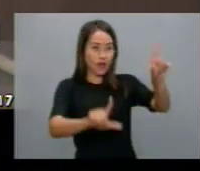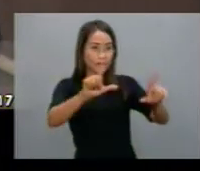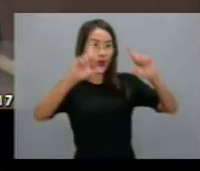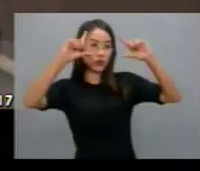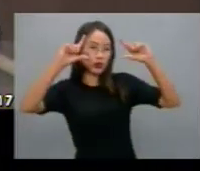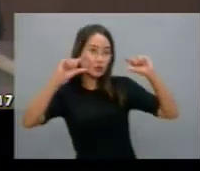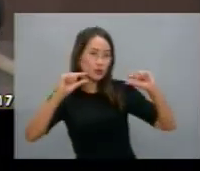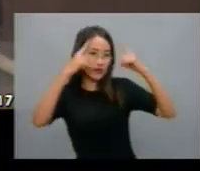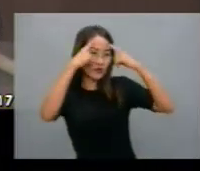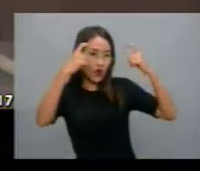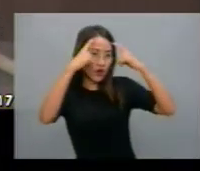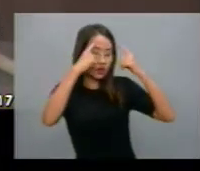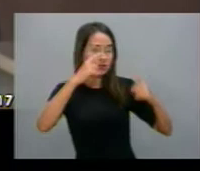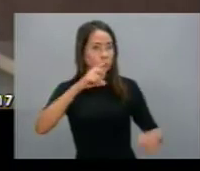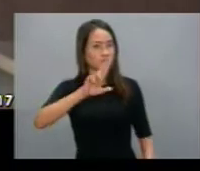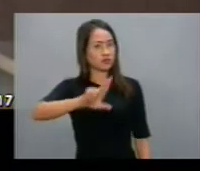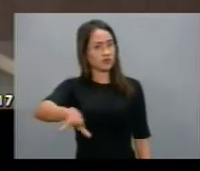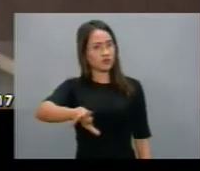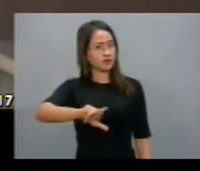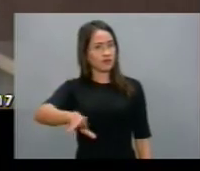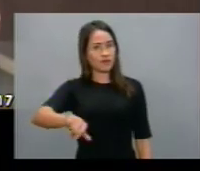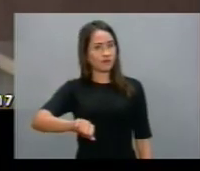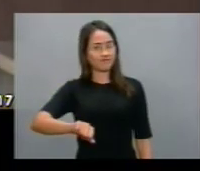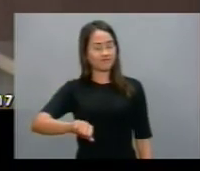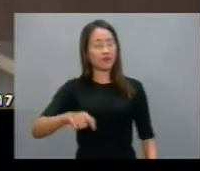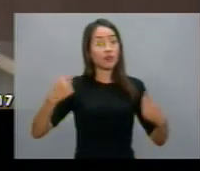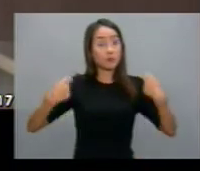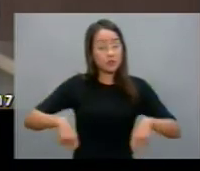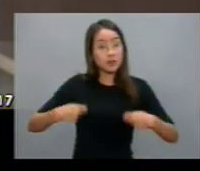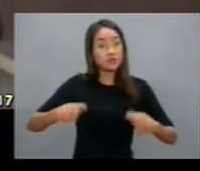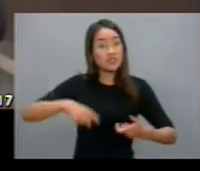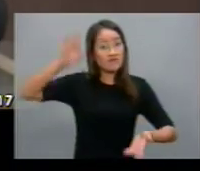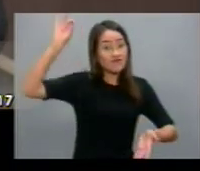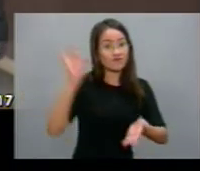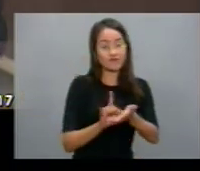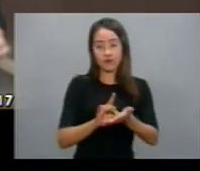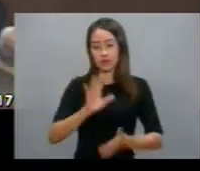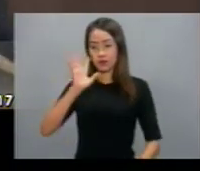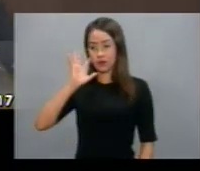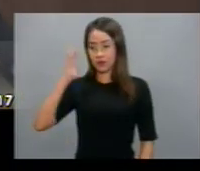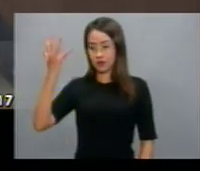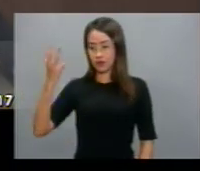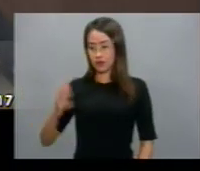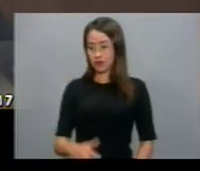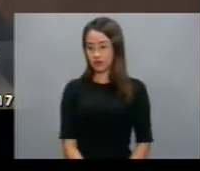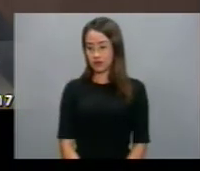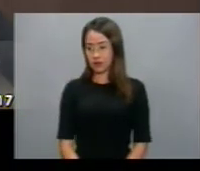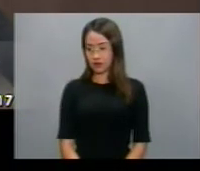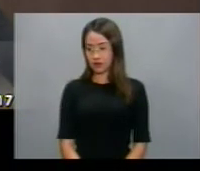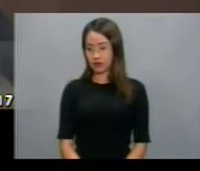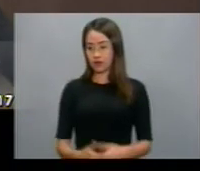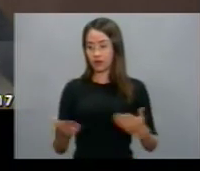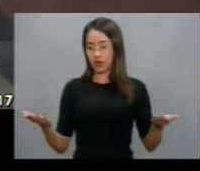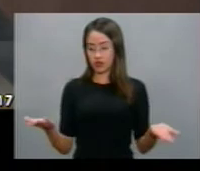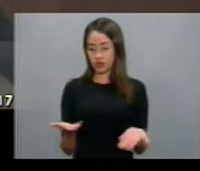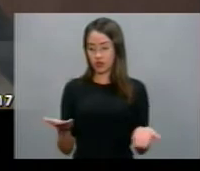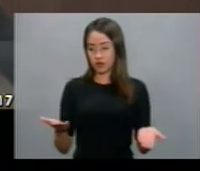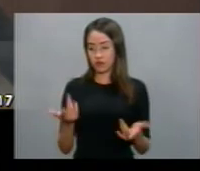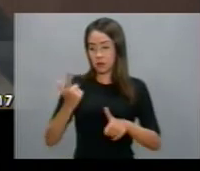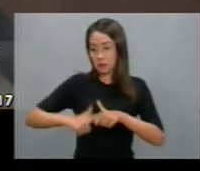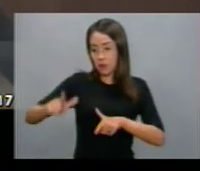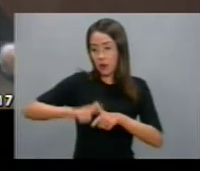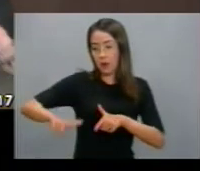personagens midiáticos, mas nós precisamos, sobretudo, dar complexidade àquilo que é complexo. Respostas rasas a um